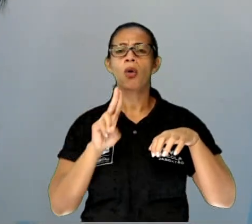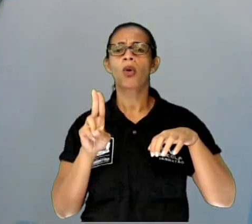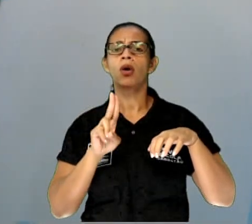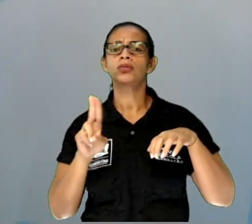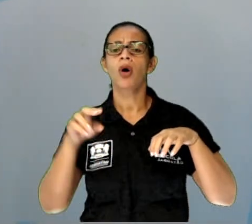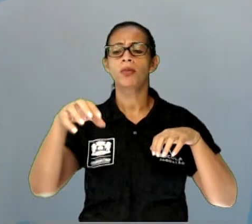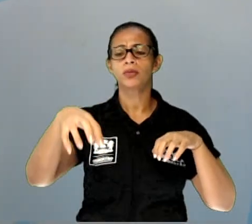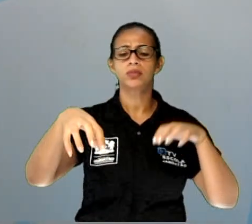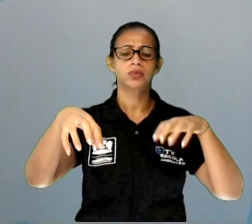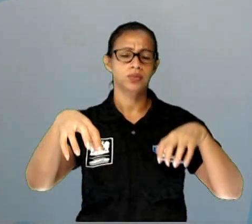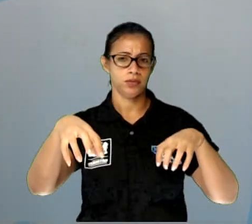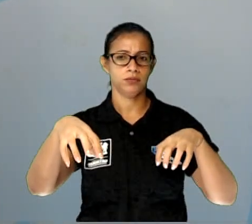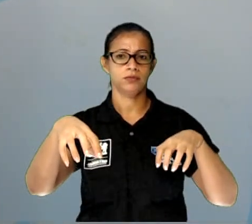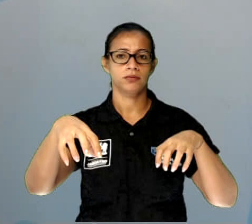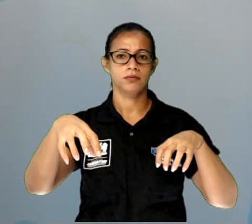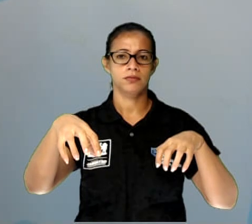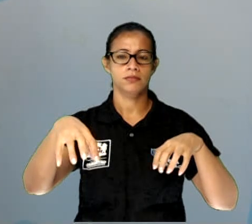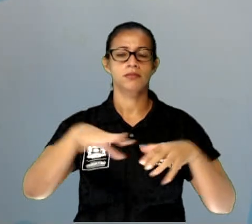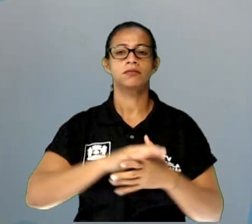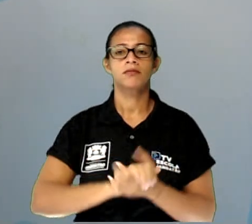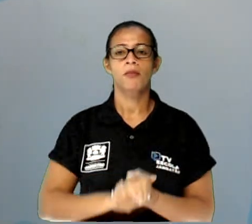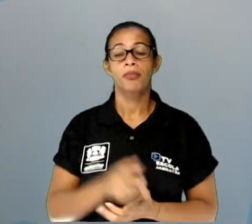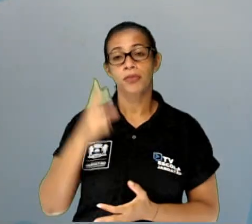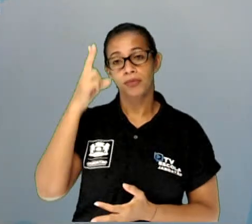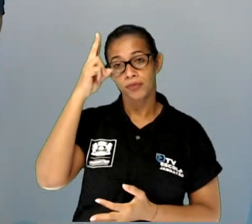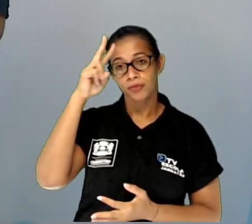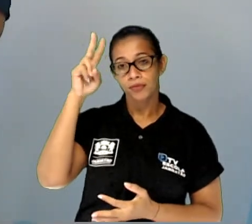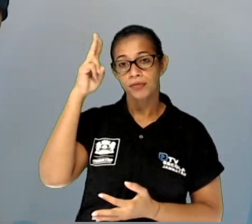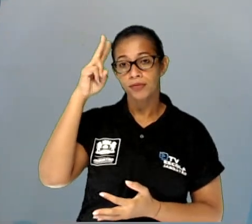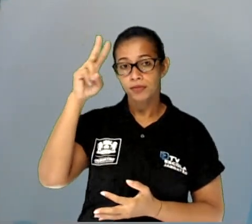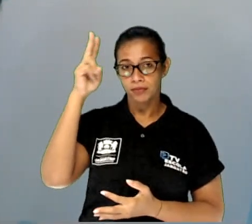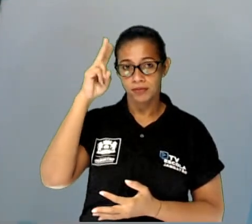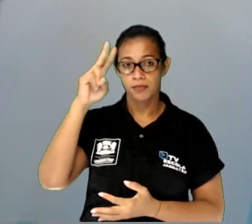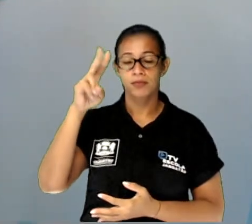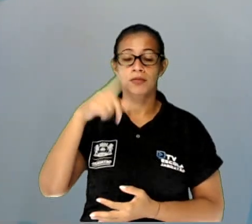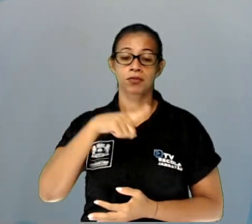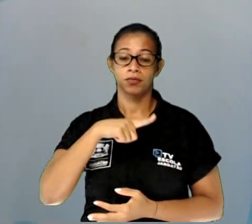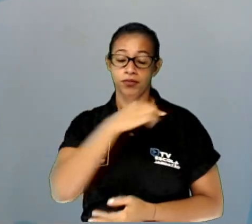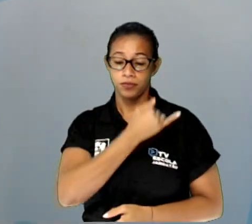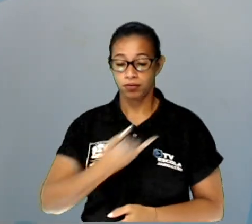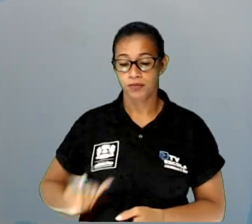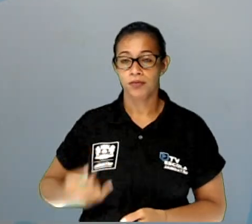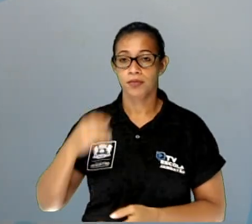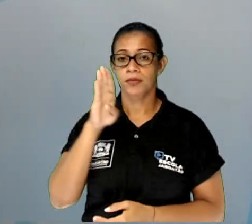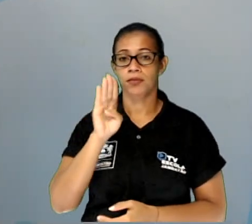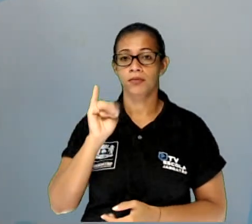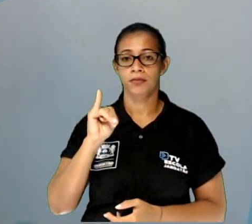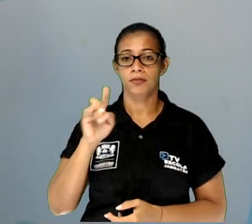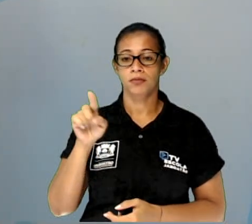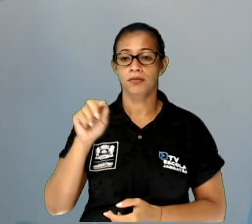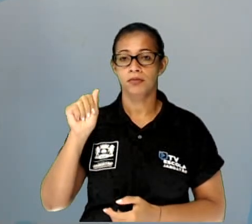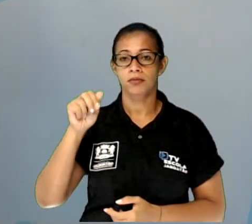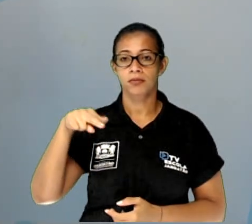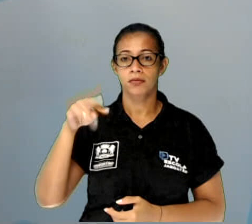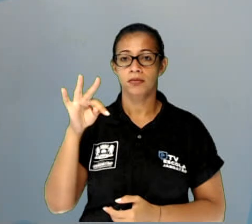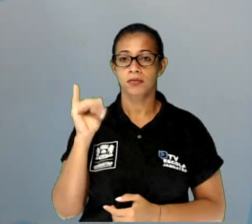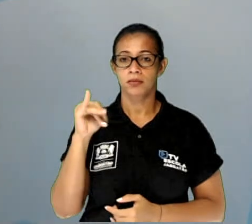Lembrando que essa divisão do Império Romano originou o Império Bizantino, que viria a se tornar uma grande potência do período